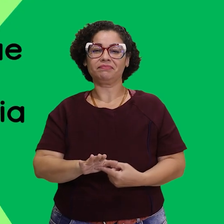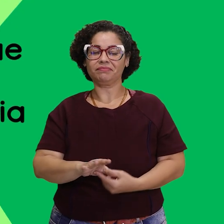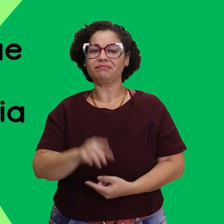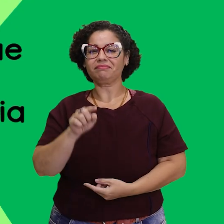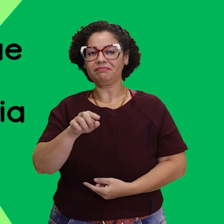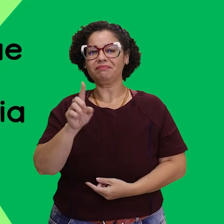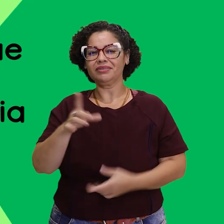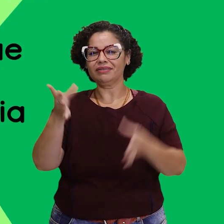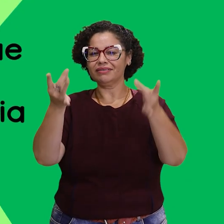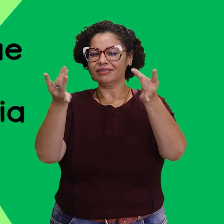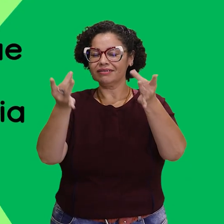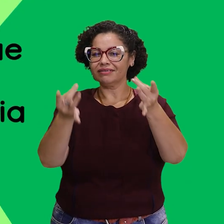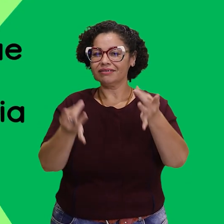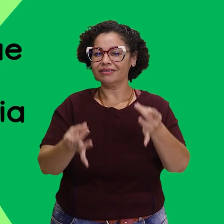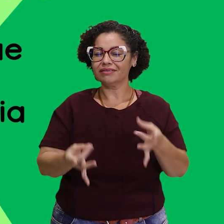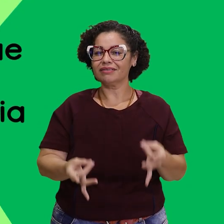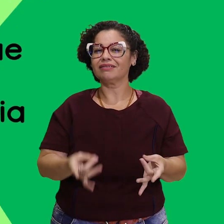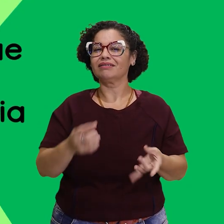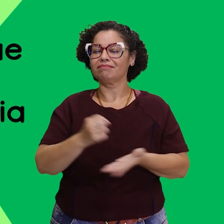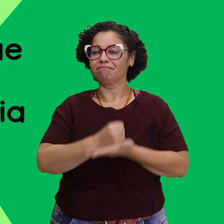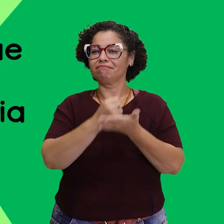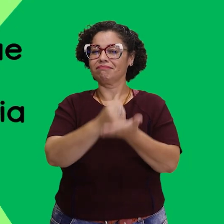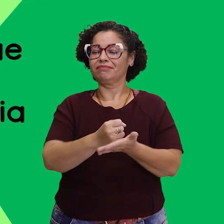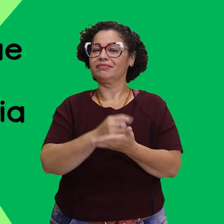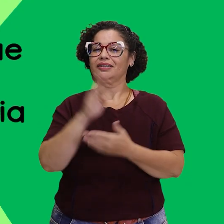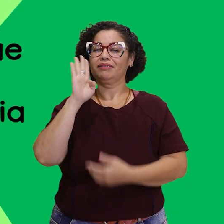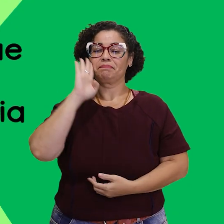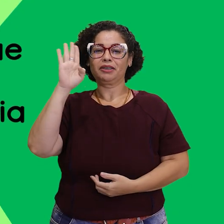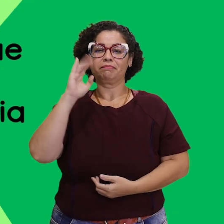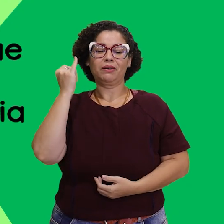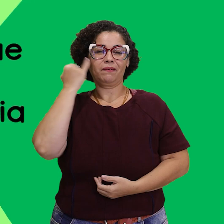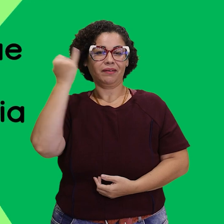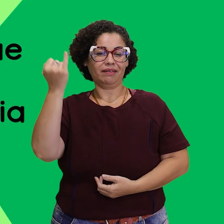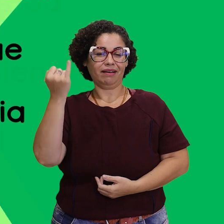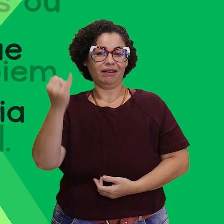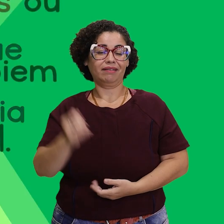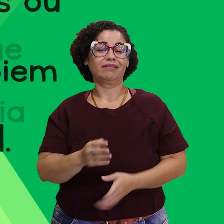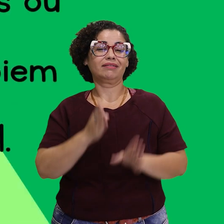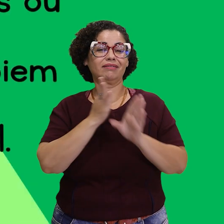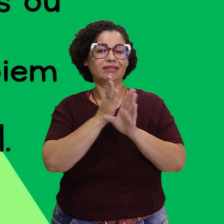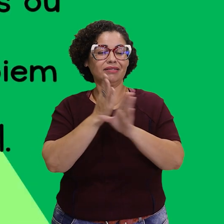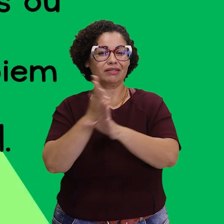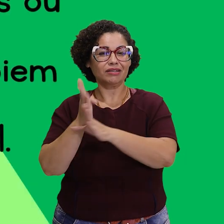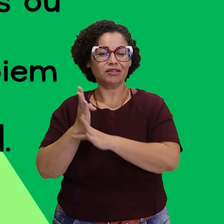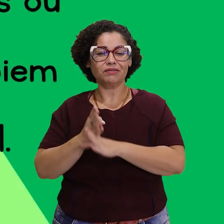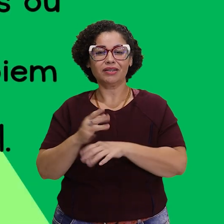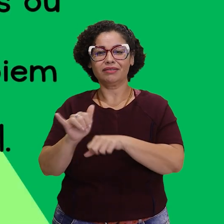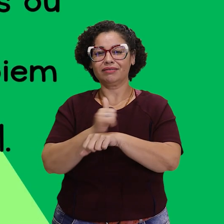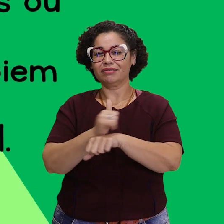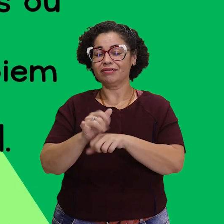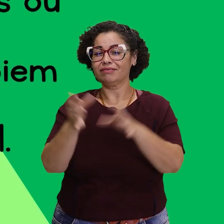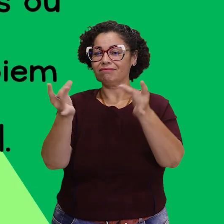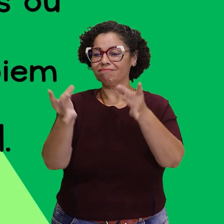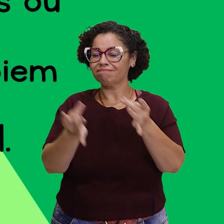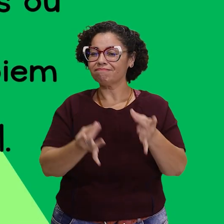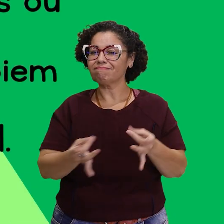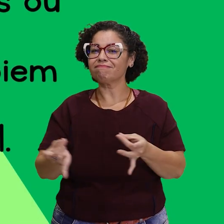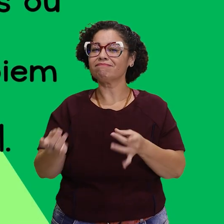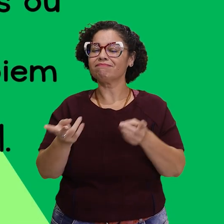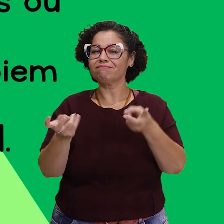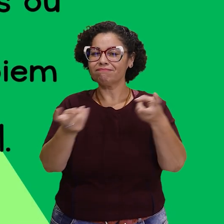Esses são os detalhes, né, que sustentam essa ideia. Identifique